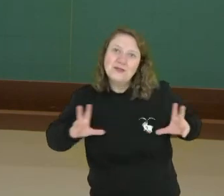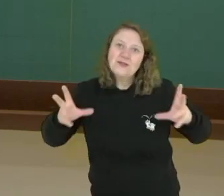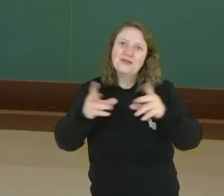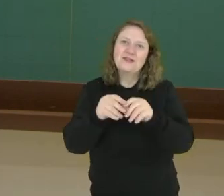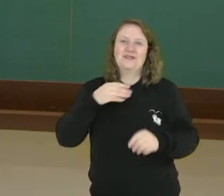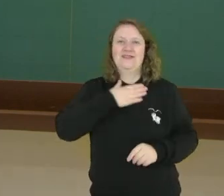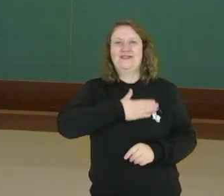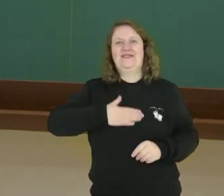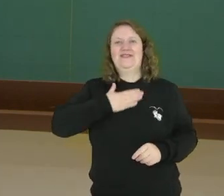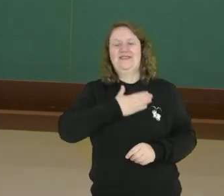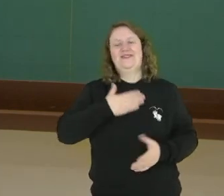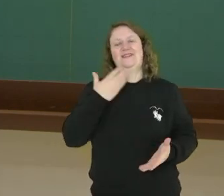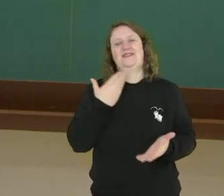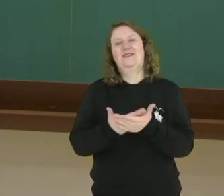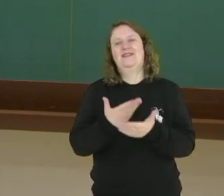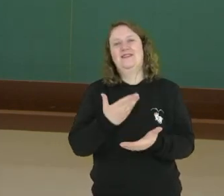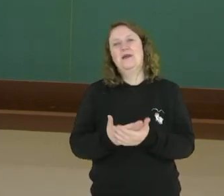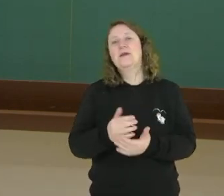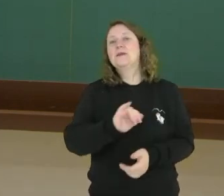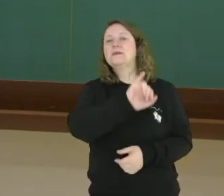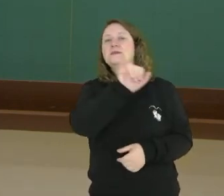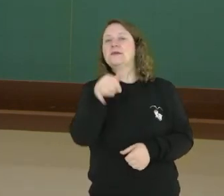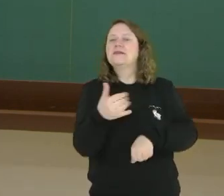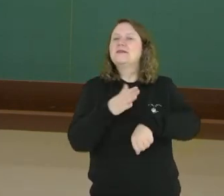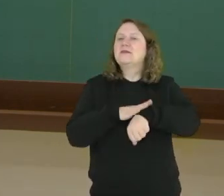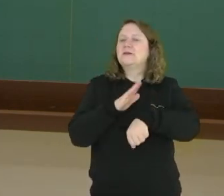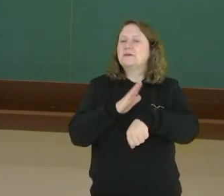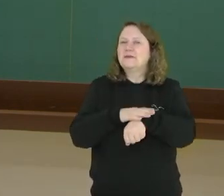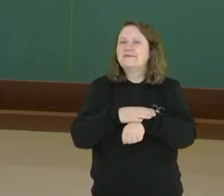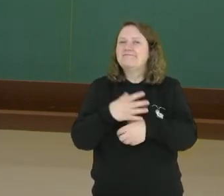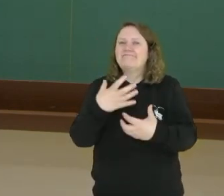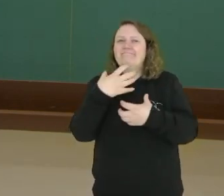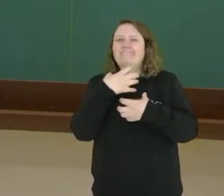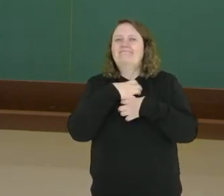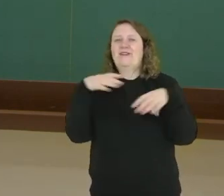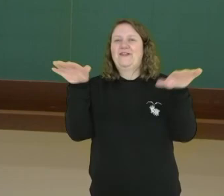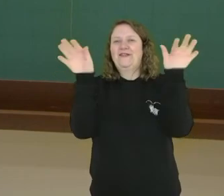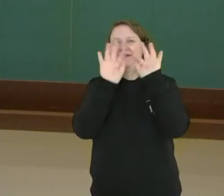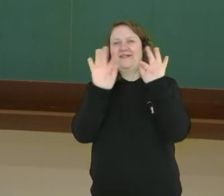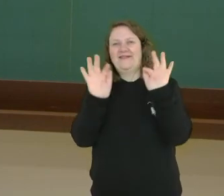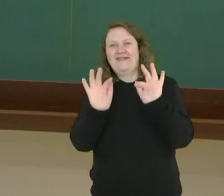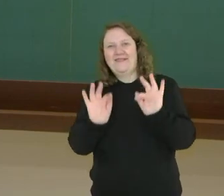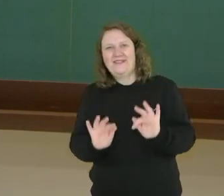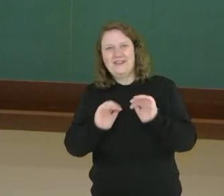aula. Espero que você tenha aproveitado bastante. Eu estou feliz por ter